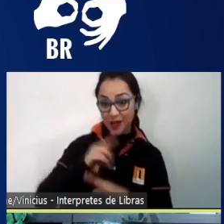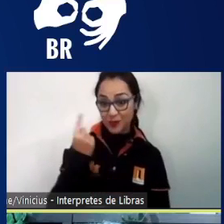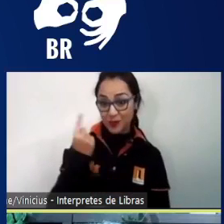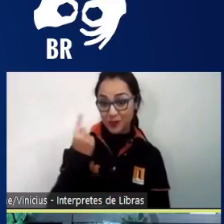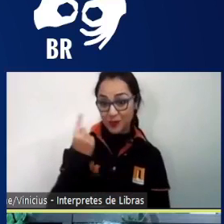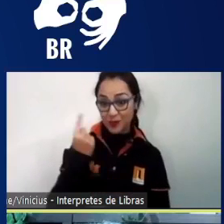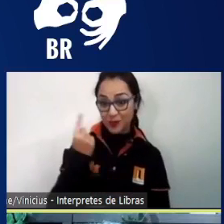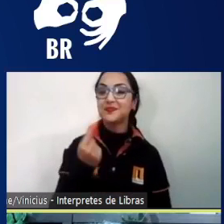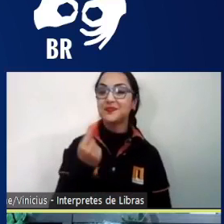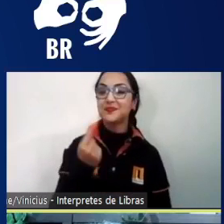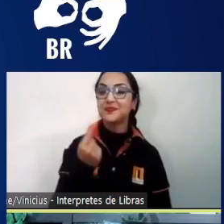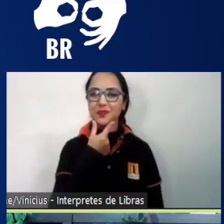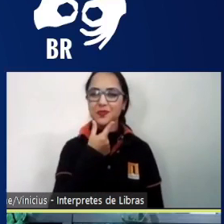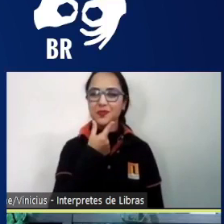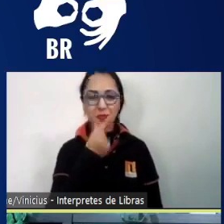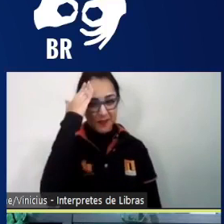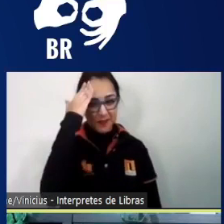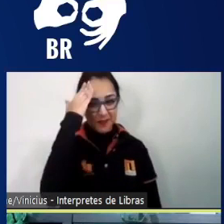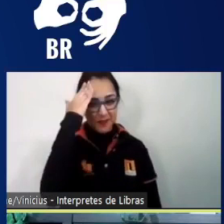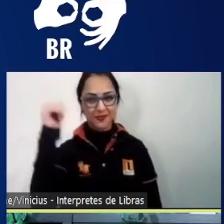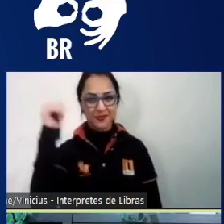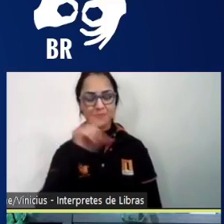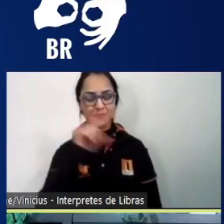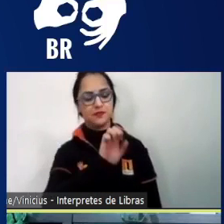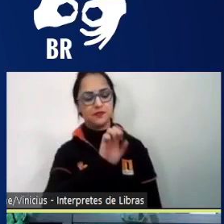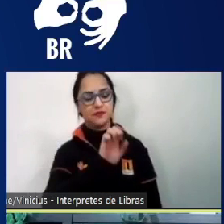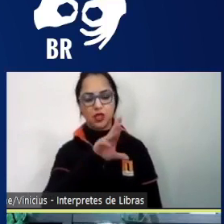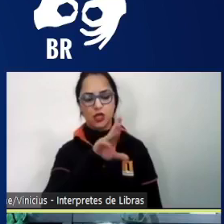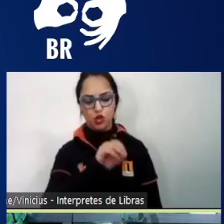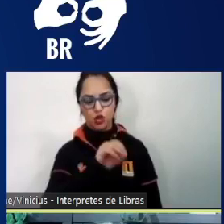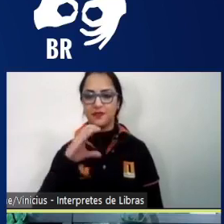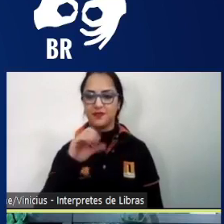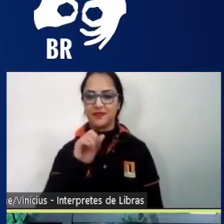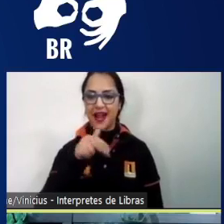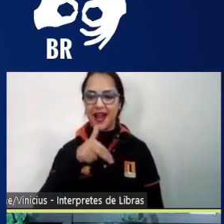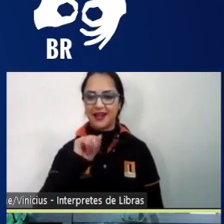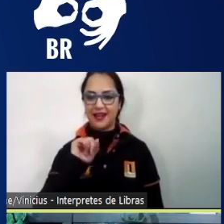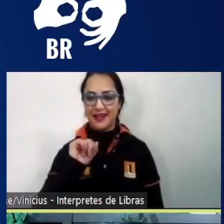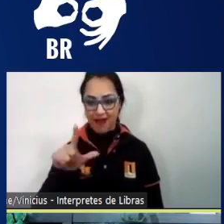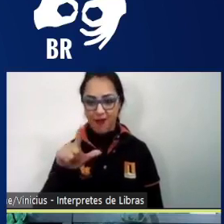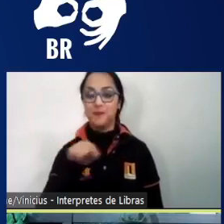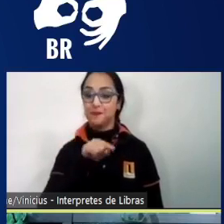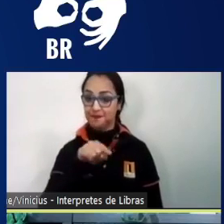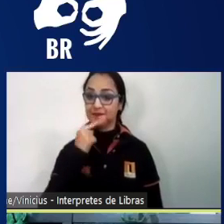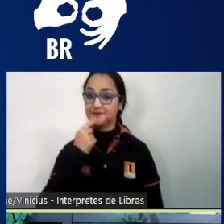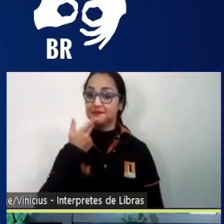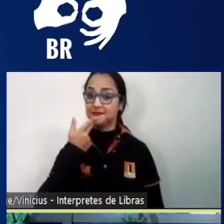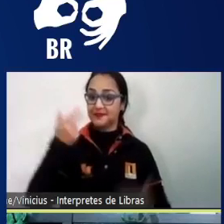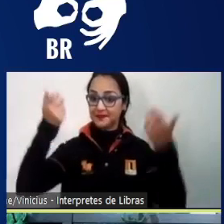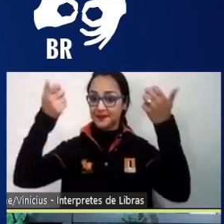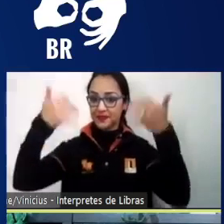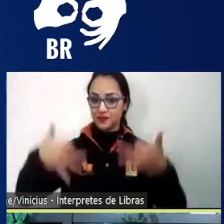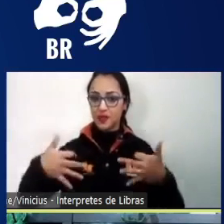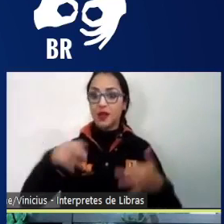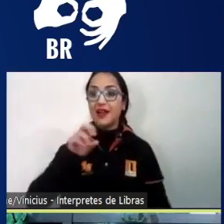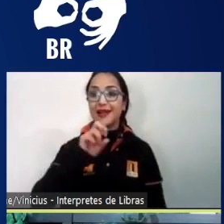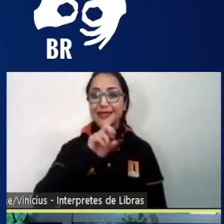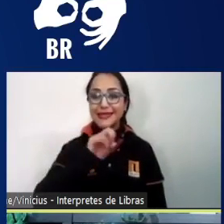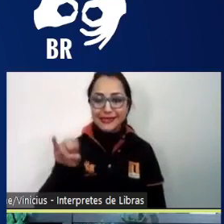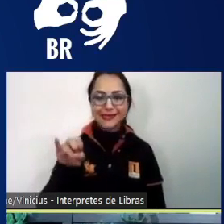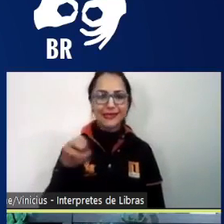Karnal, e ele fala que a não aceitação das diferenças torna o mundo um lugar